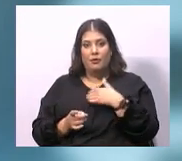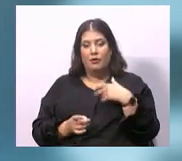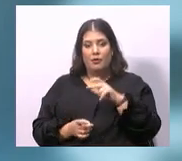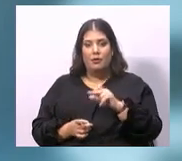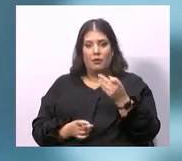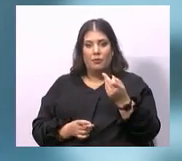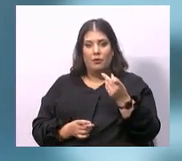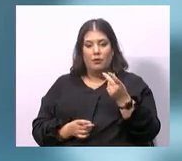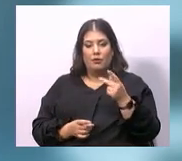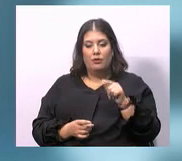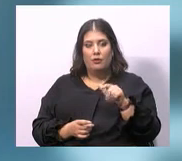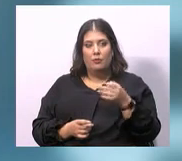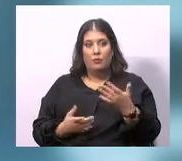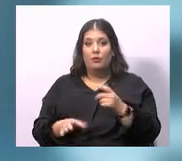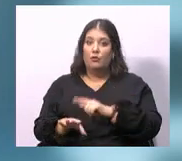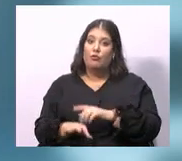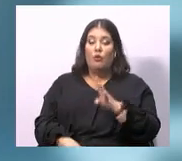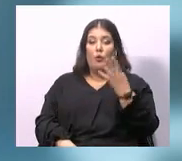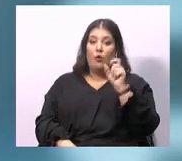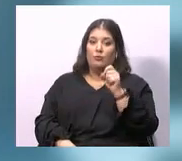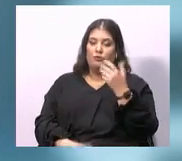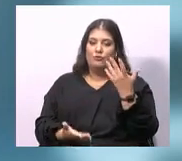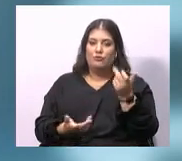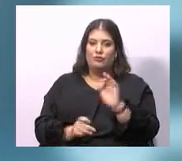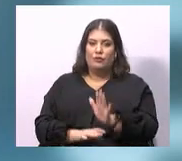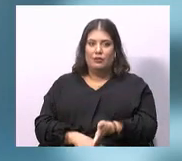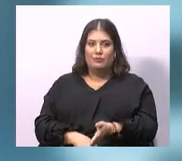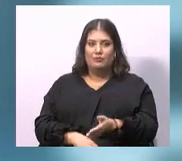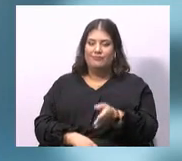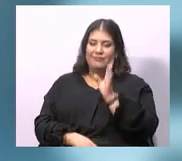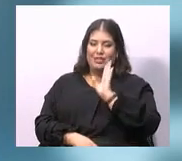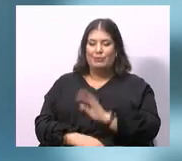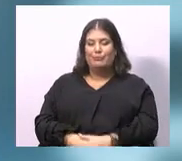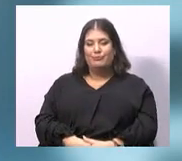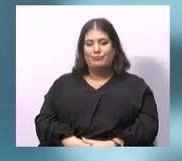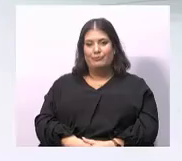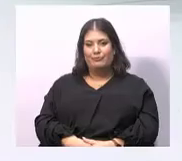consultório@portocanal.pt. São apenas 4 minutos de intervalo, já voltamos. Conto com a vossa presença. Até já.